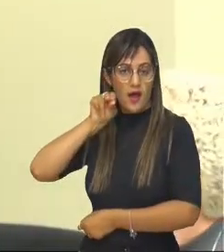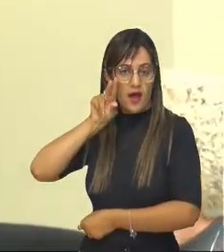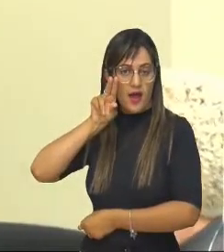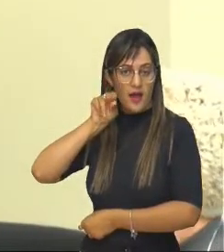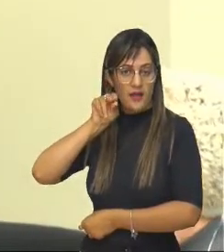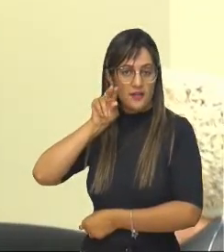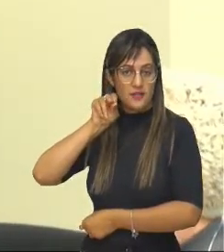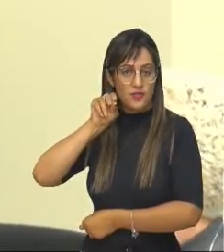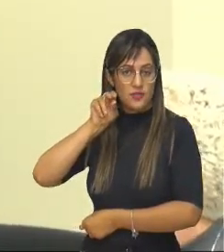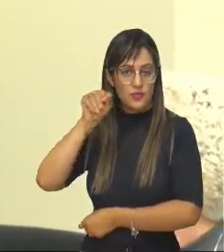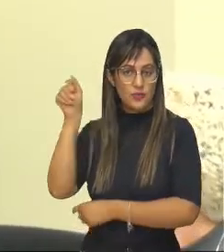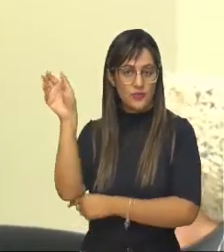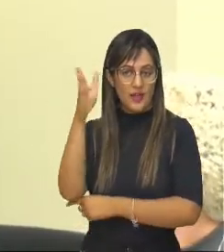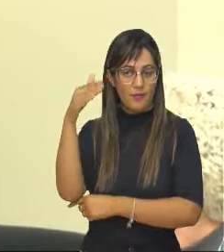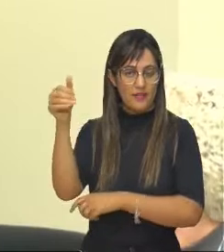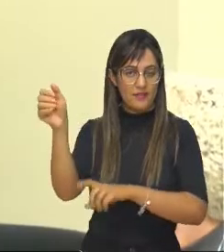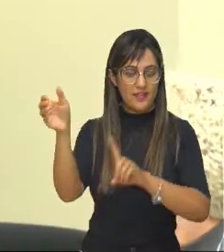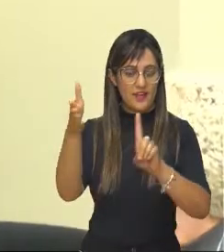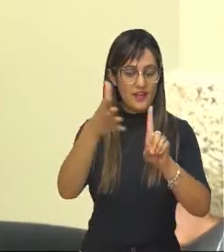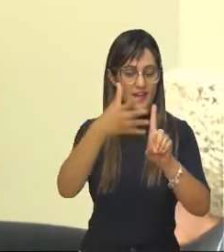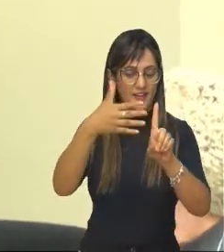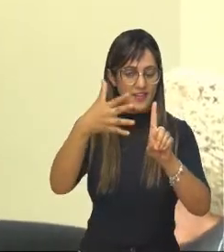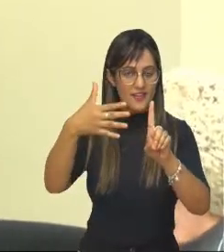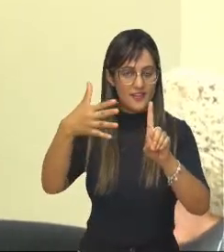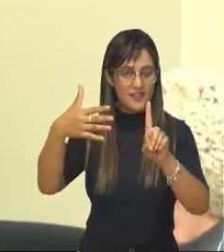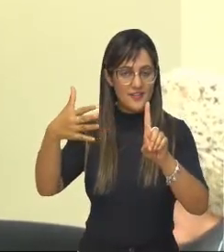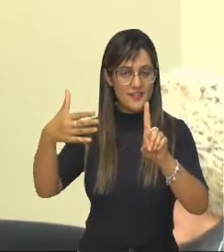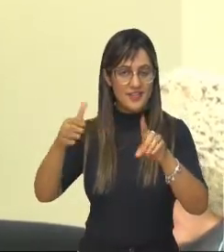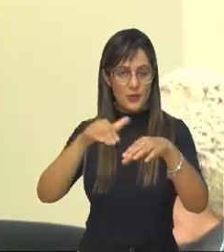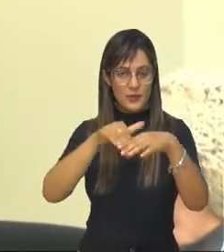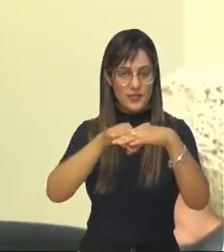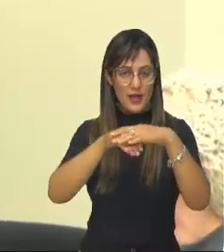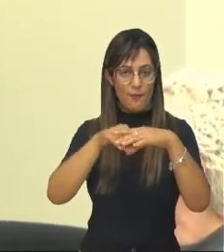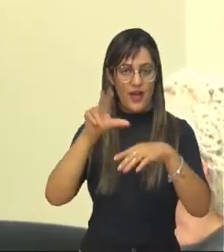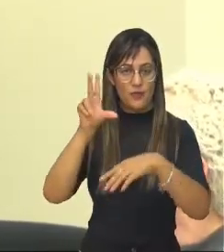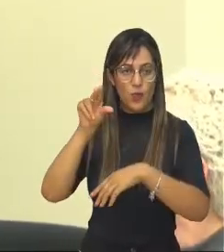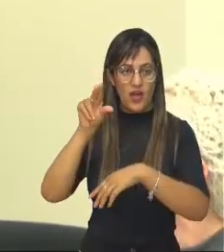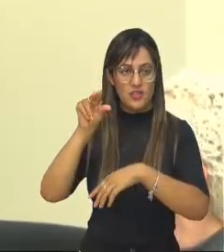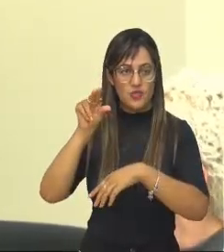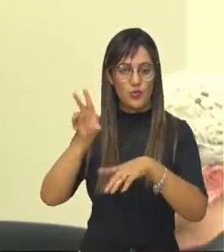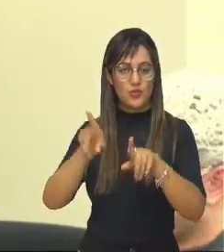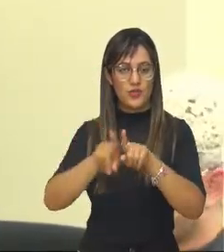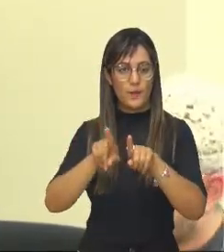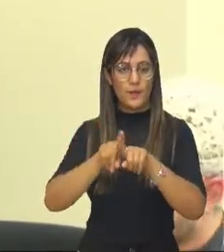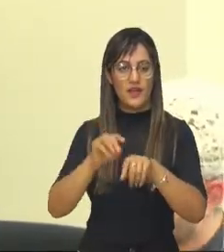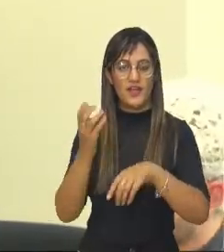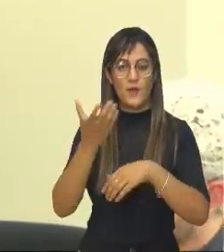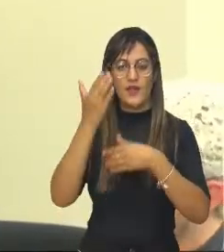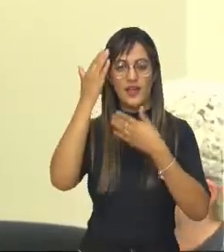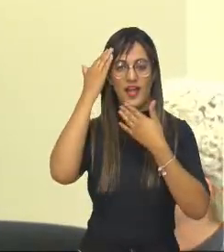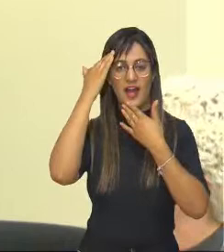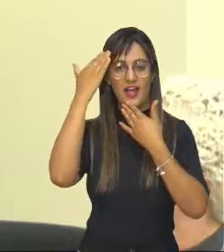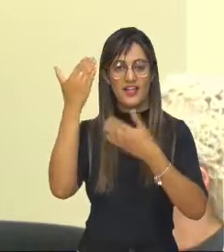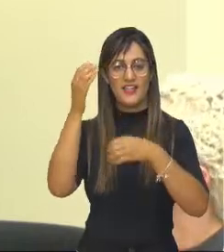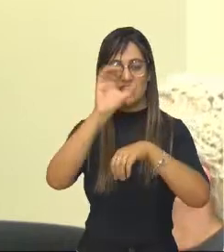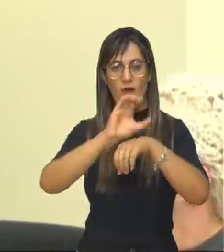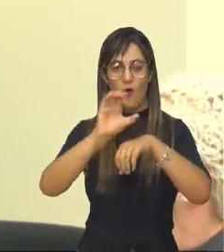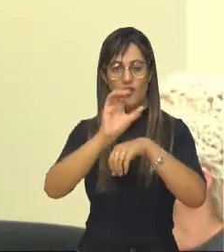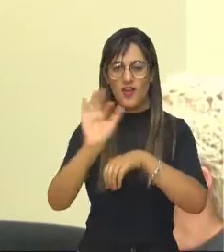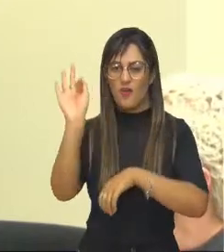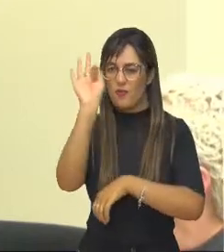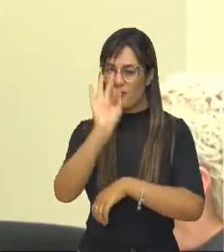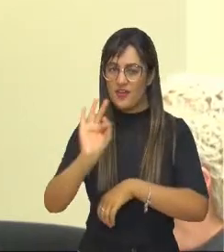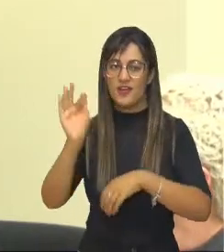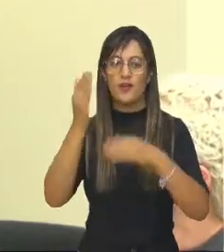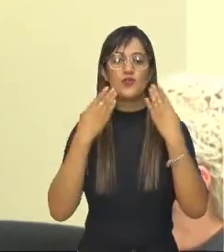bandeira trans, azul bebê, um sapatinho azul também. E eu queria agradecer ao Conselho Federal de